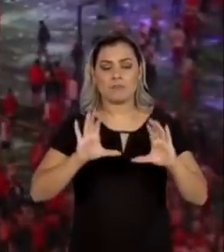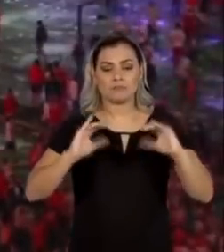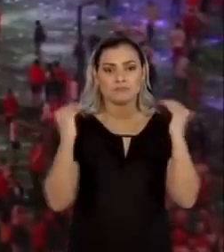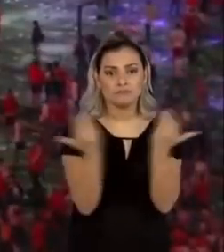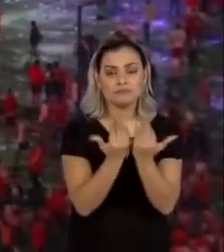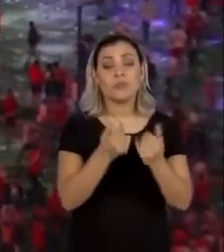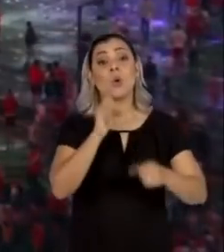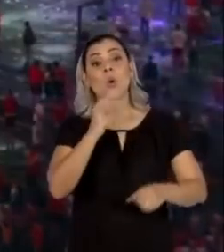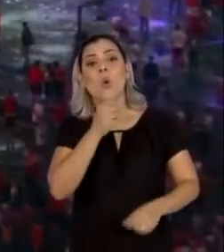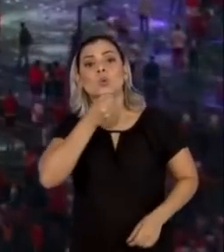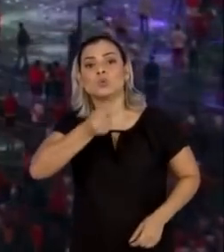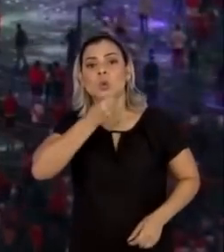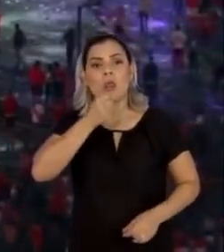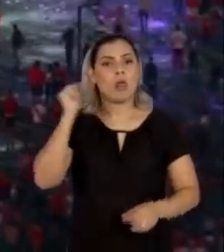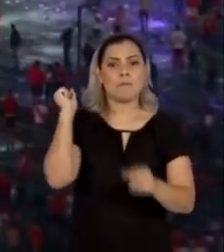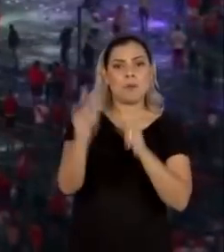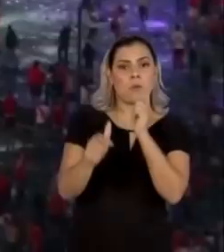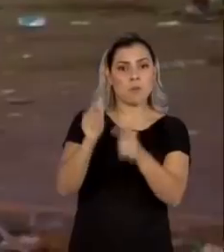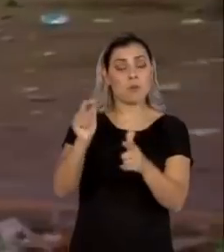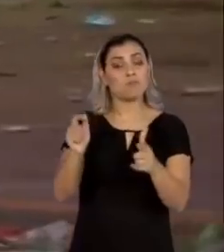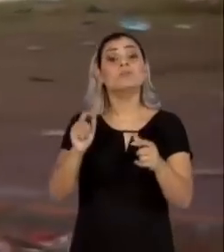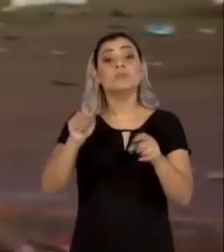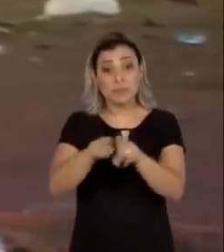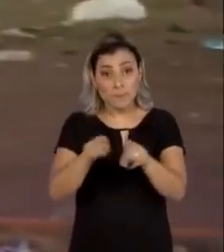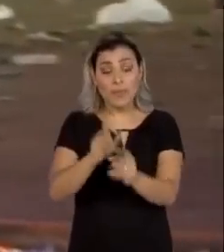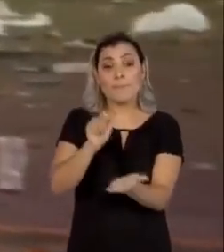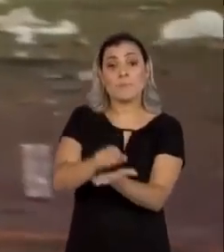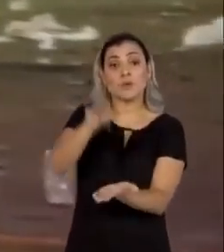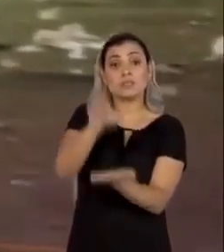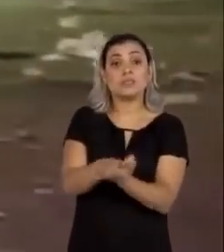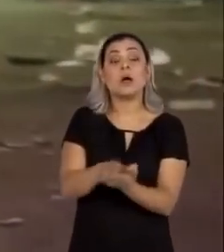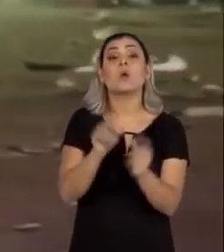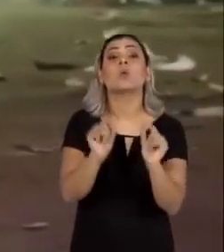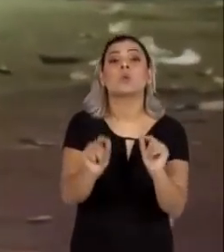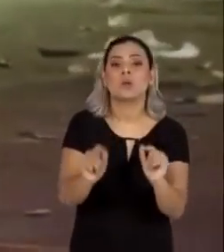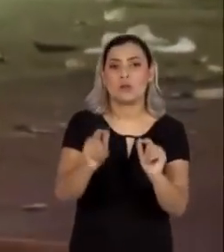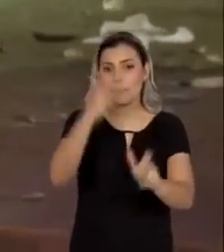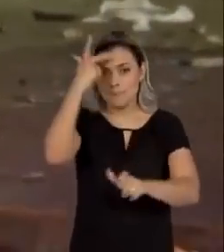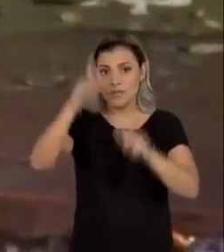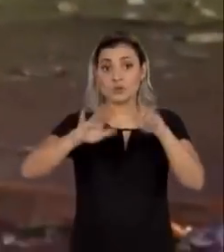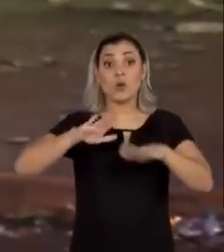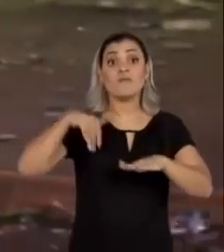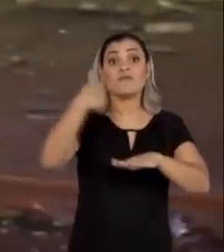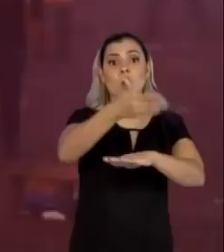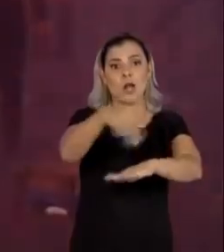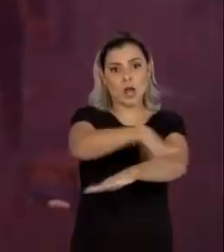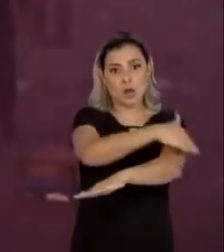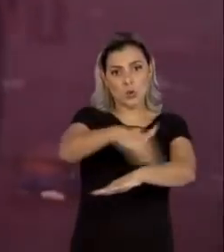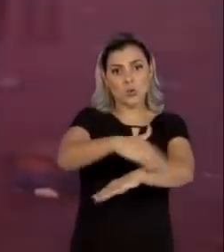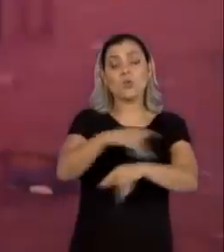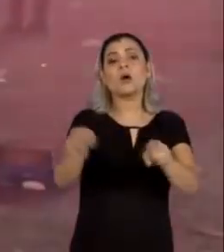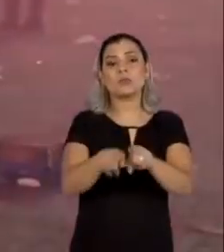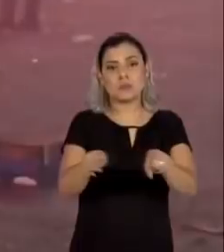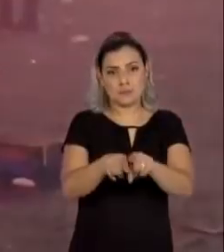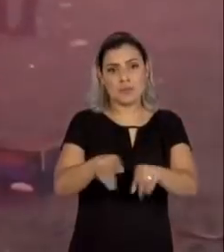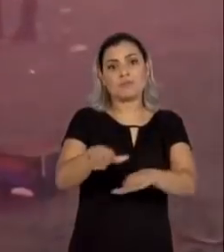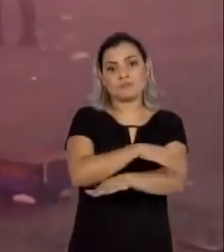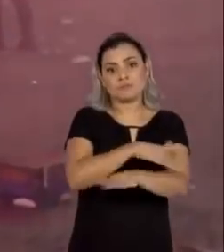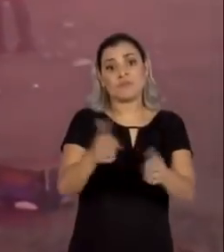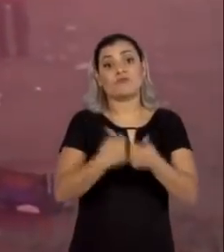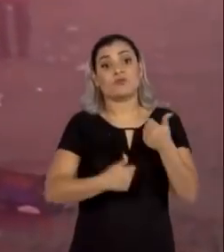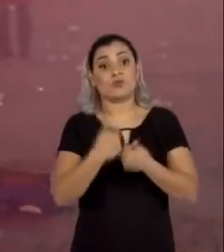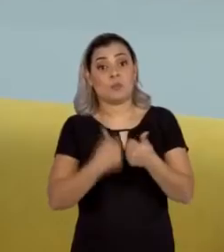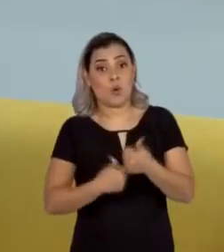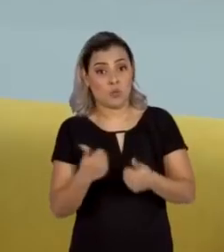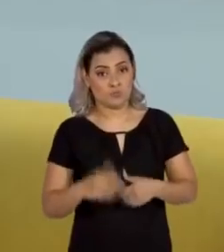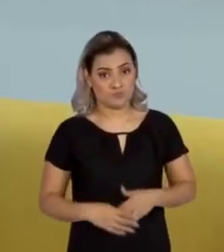ou jornalistas. Também passam a sofrer punição atos semelhantes cometidos fora dos dias de